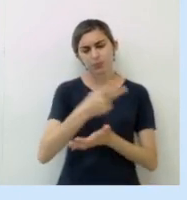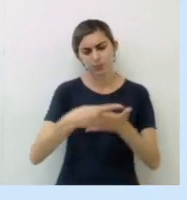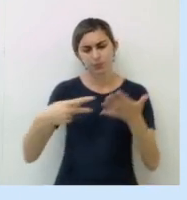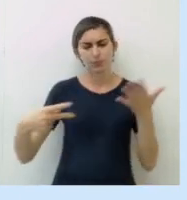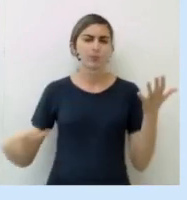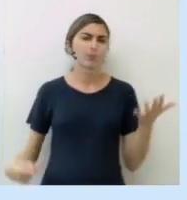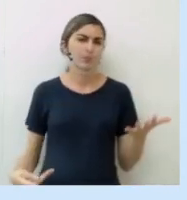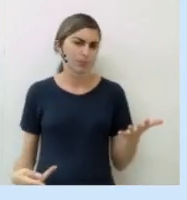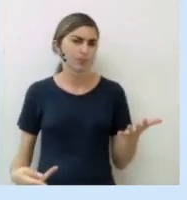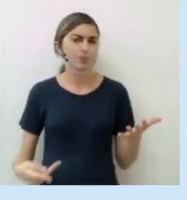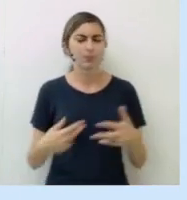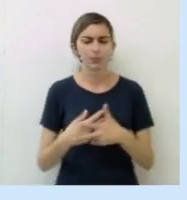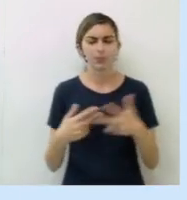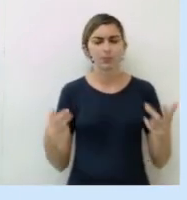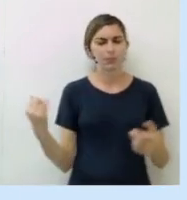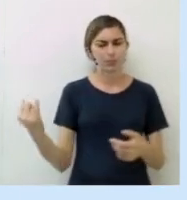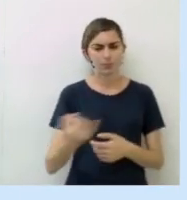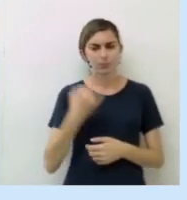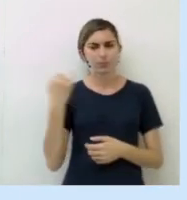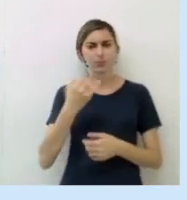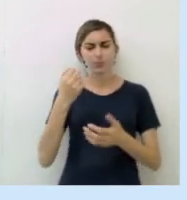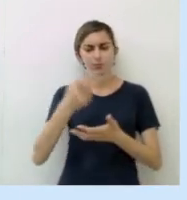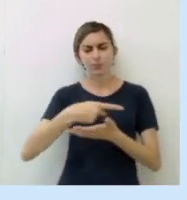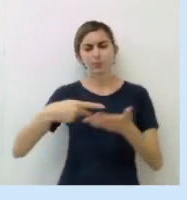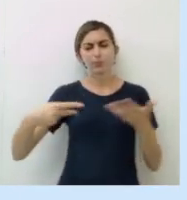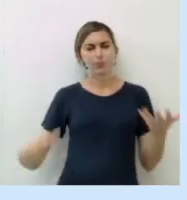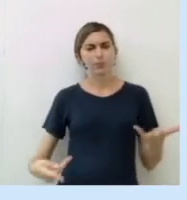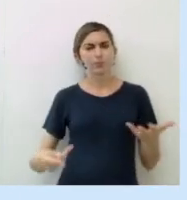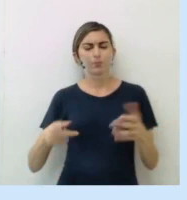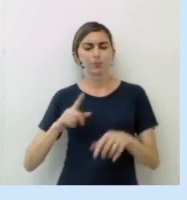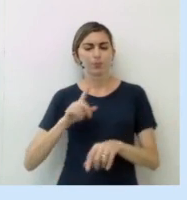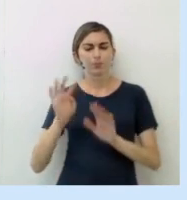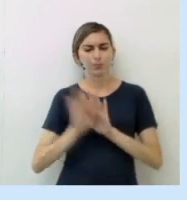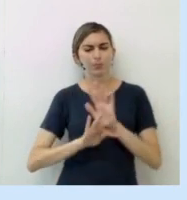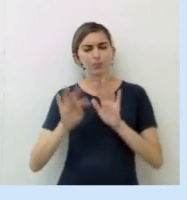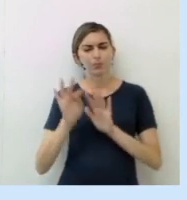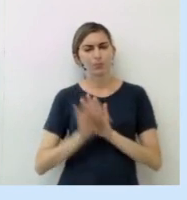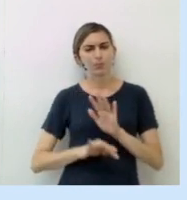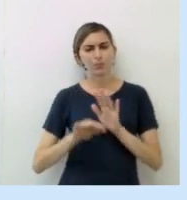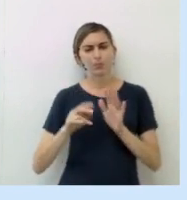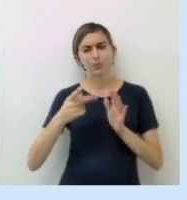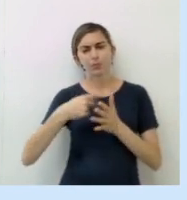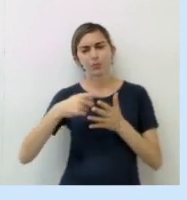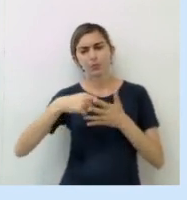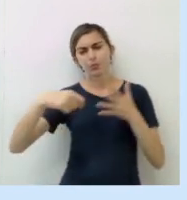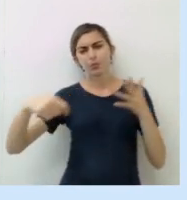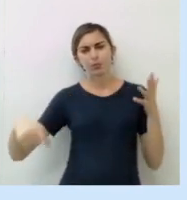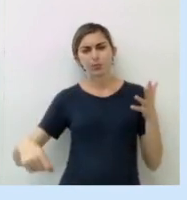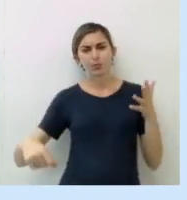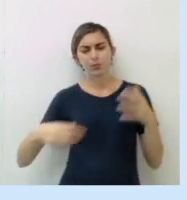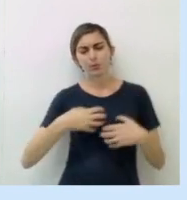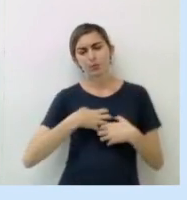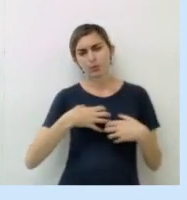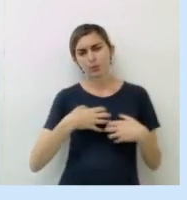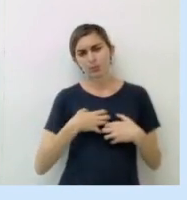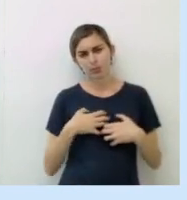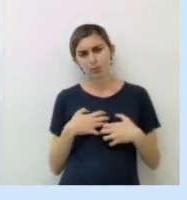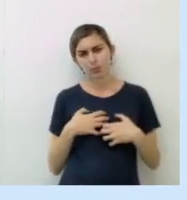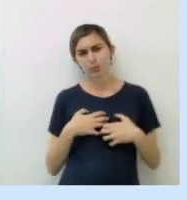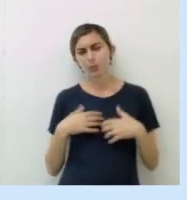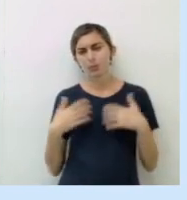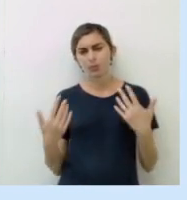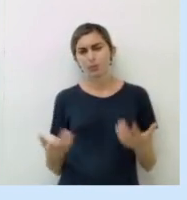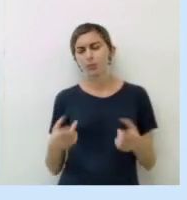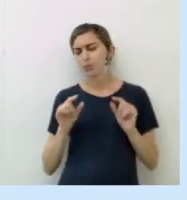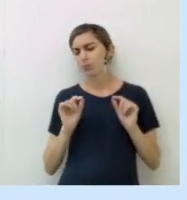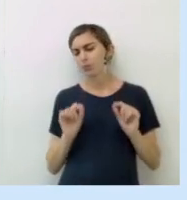poético, lembrar uma coisa importante. Poema é o texto, poesia é o sentimento. Então,